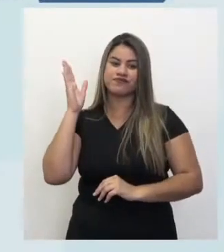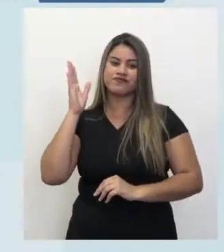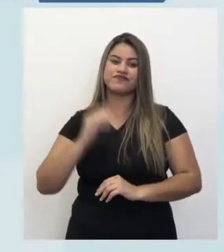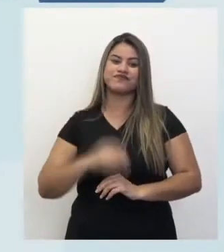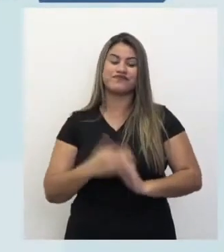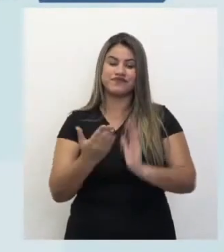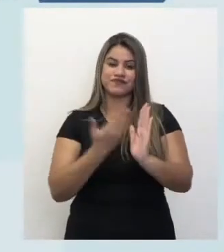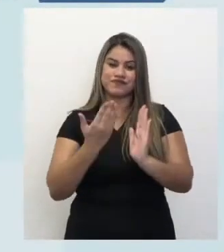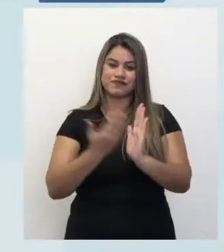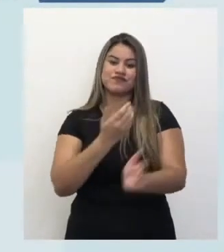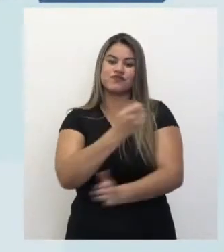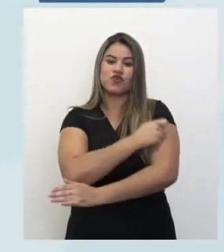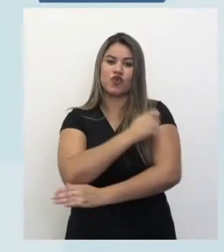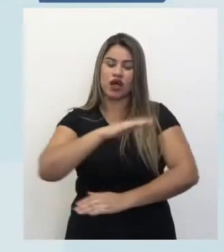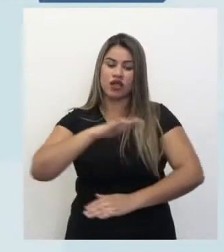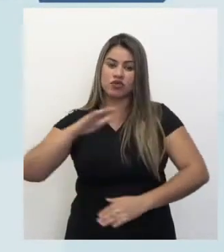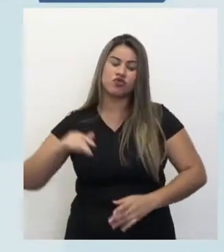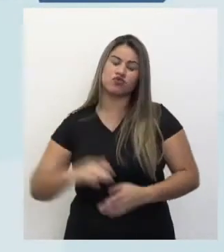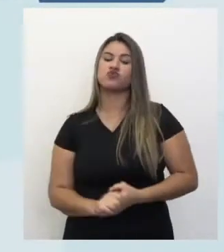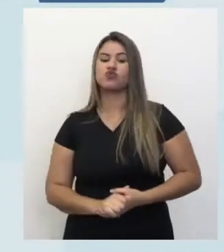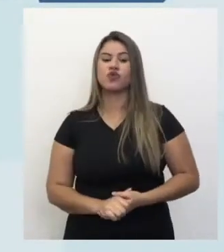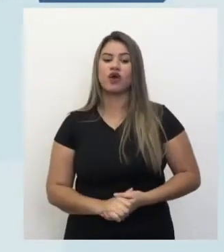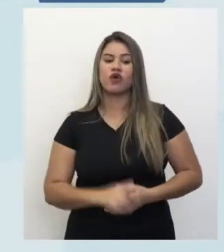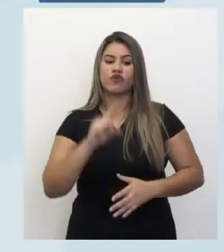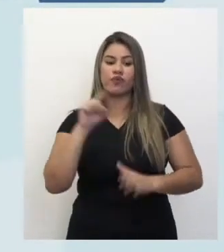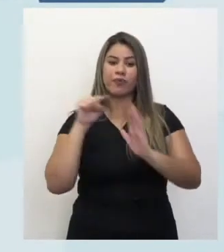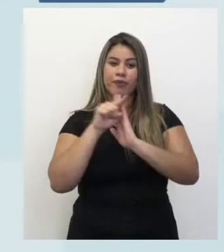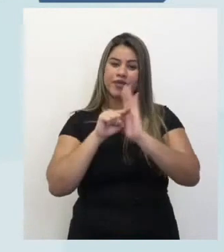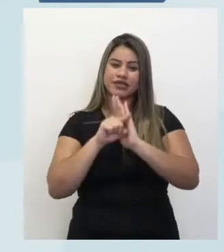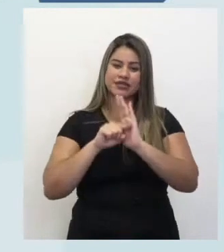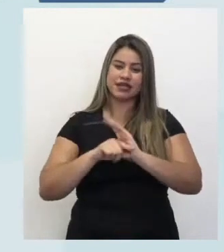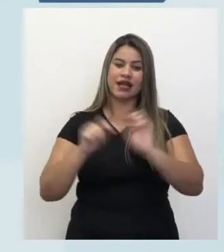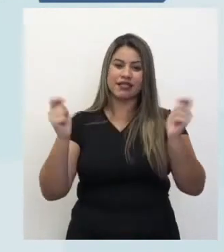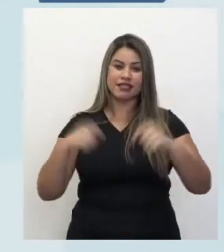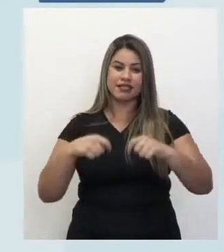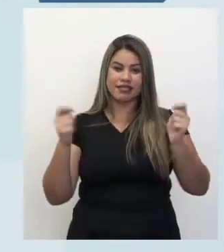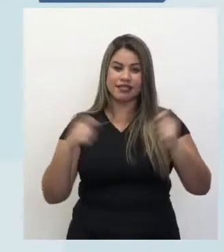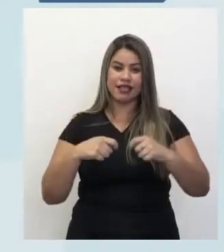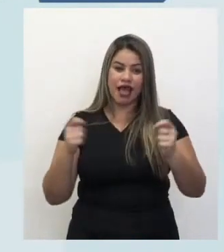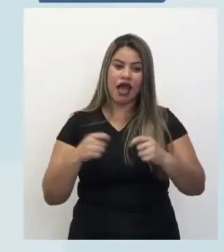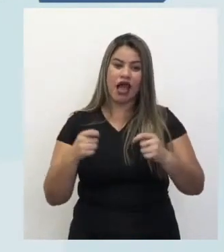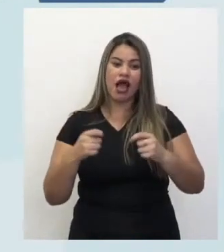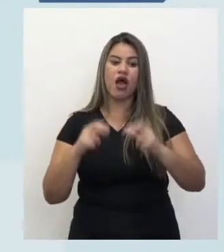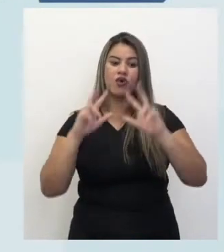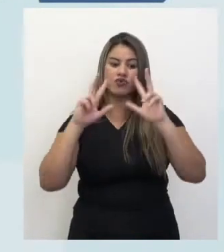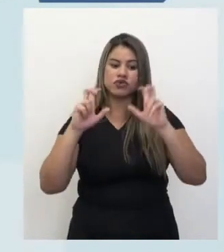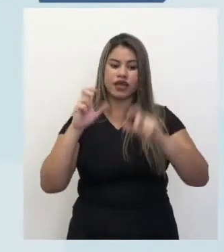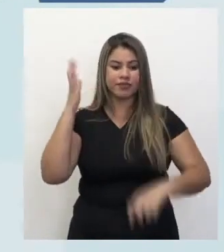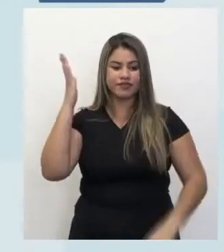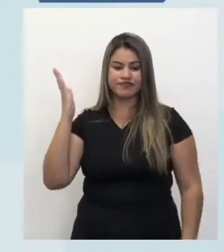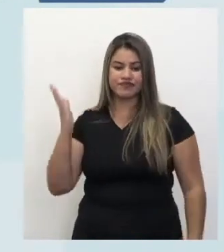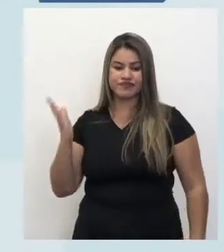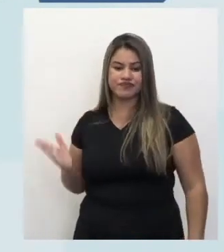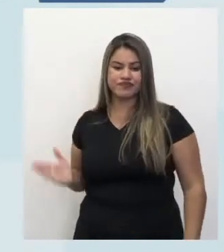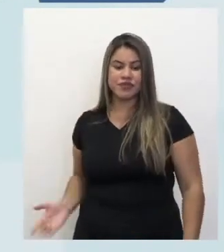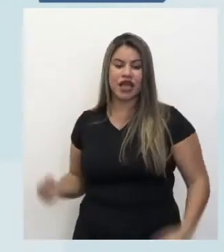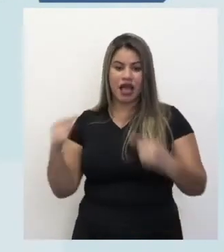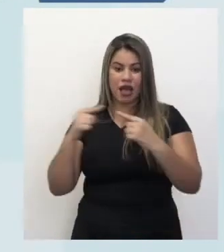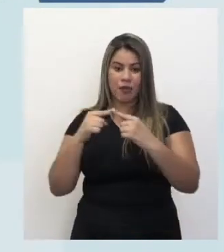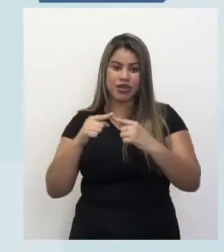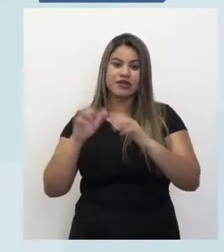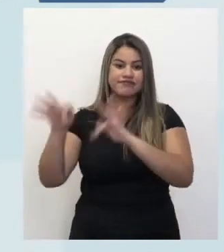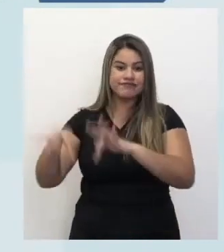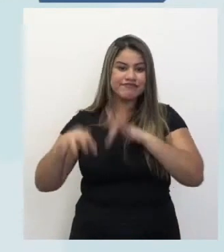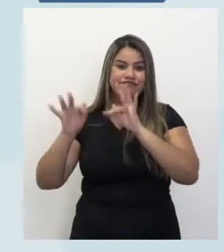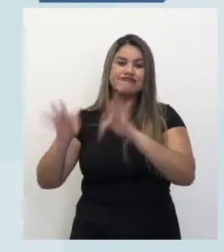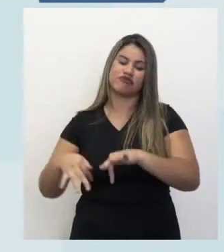aluno, tá? Onde vocês vão poder pesquisar um pouquinho sobre esses temas referentes ao feudalismo. E vocês vejam que